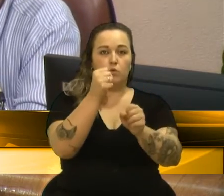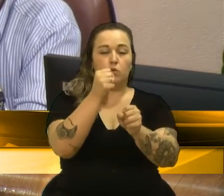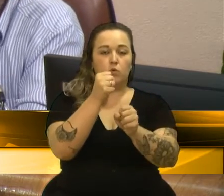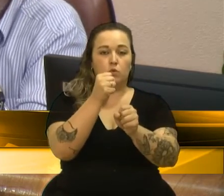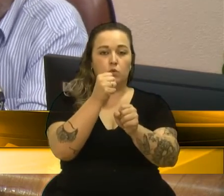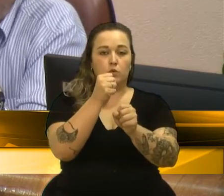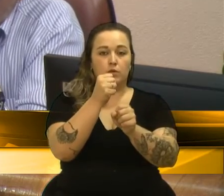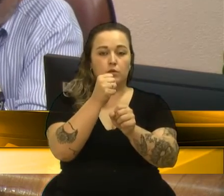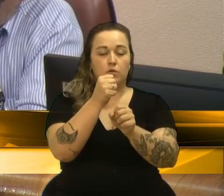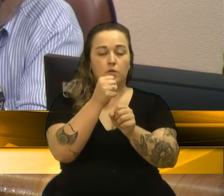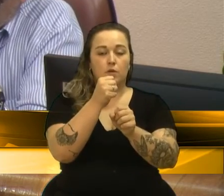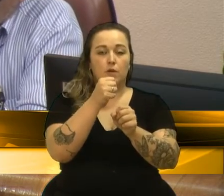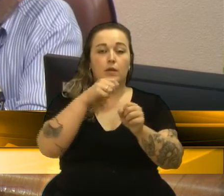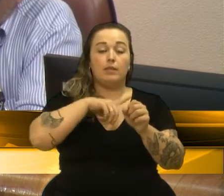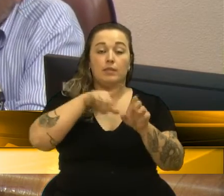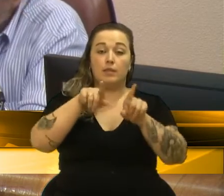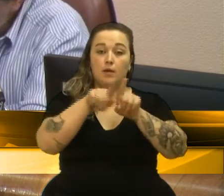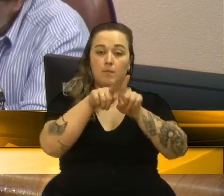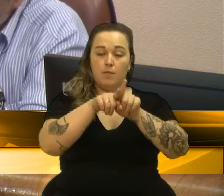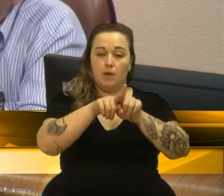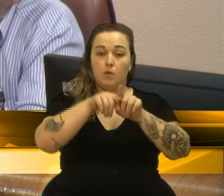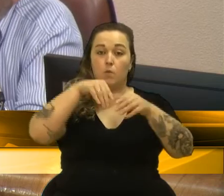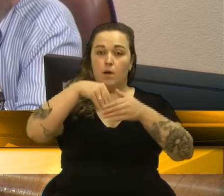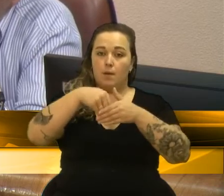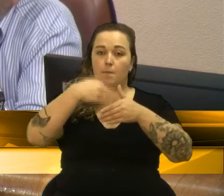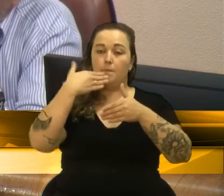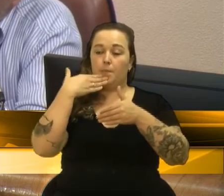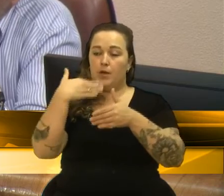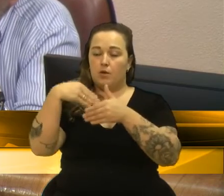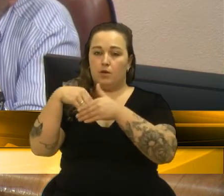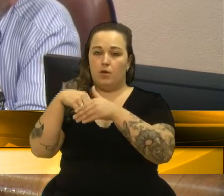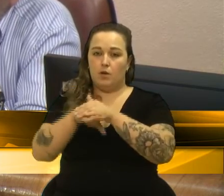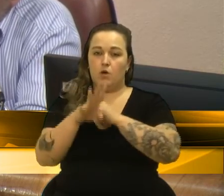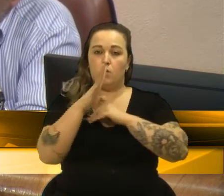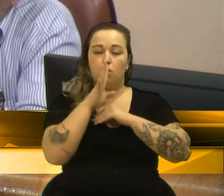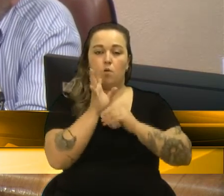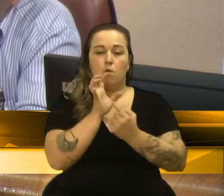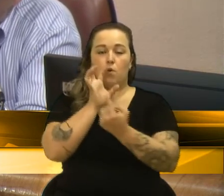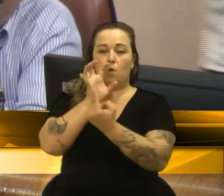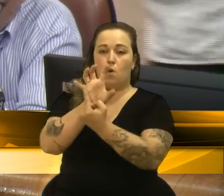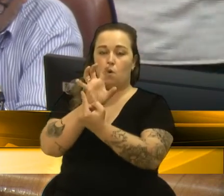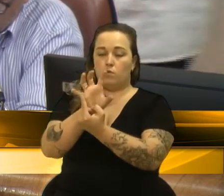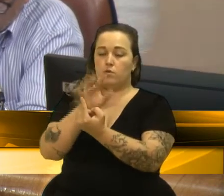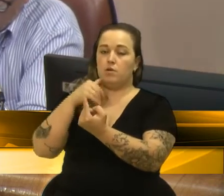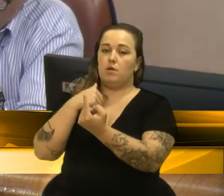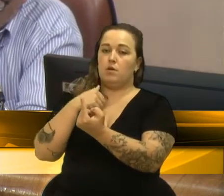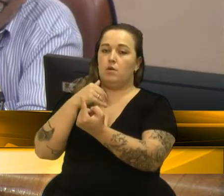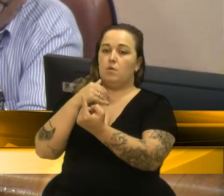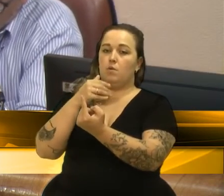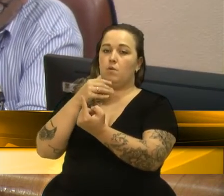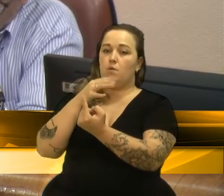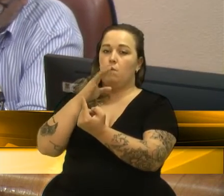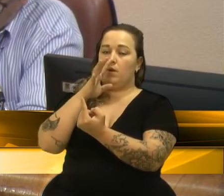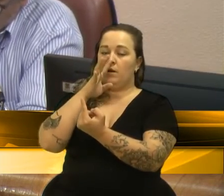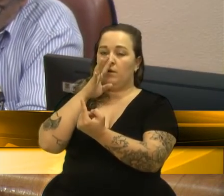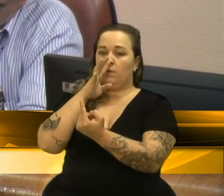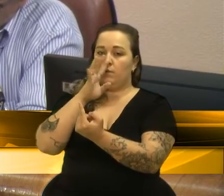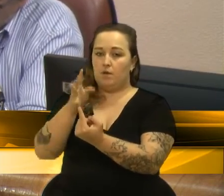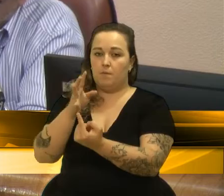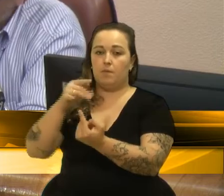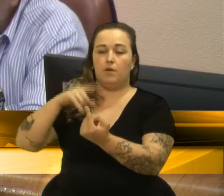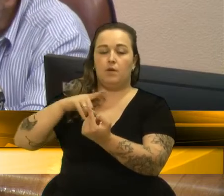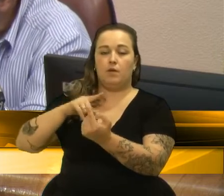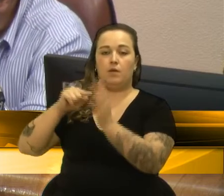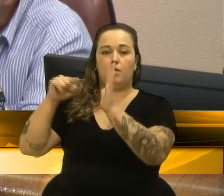201/1967. Recomendada o arquivamento da denúncia contra o senhor Daniel Antônio Guerra, prefeito municipal de Caxias do